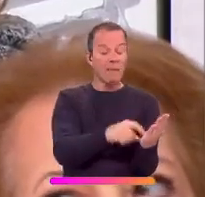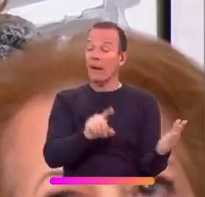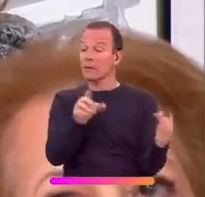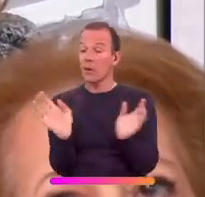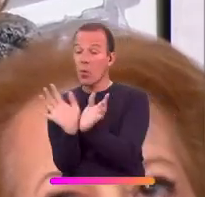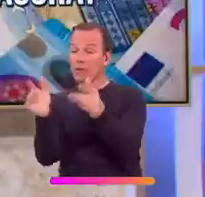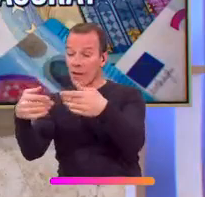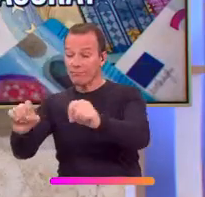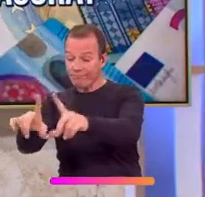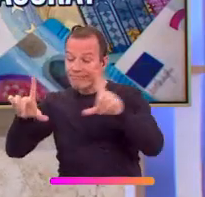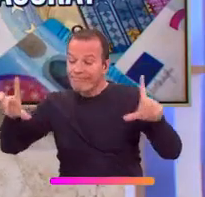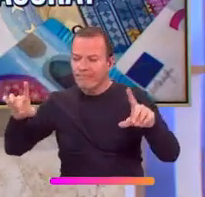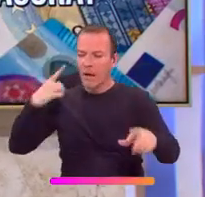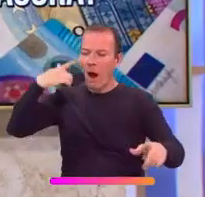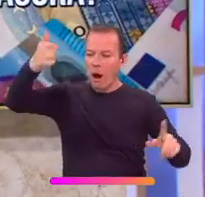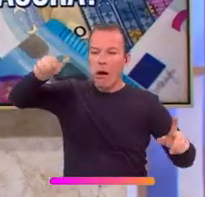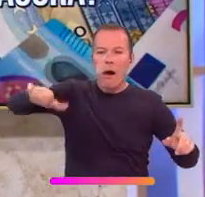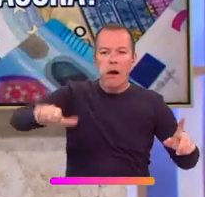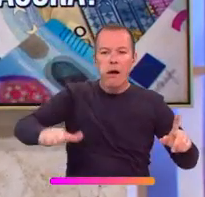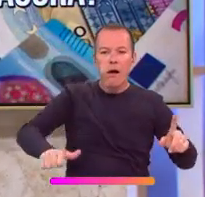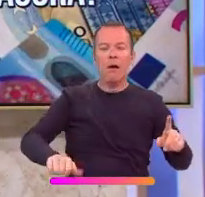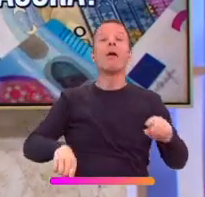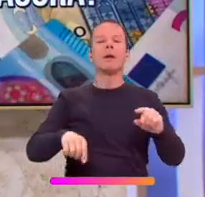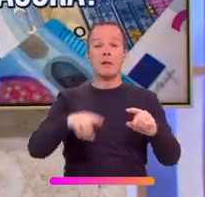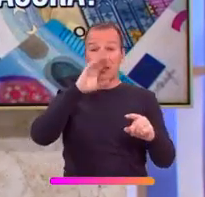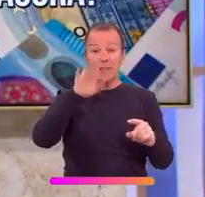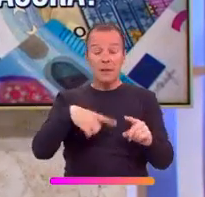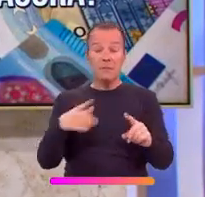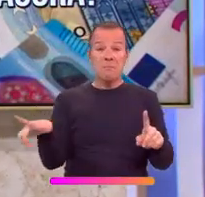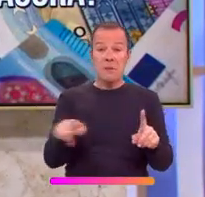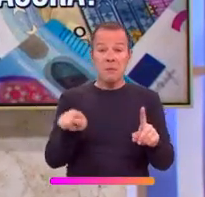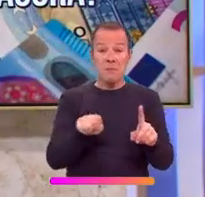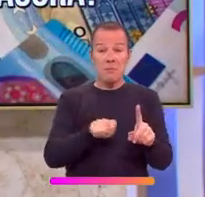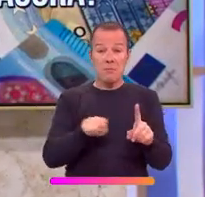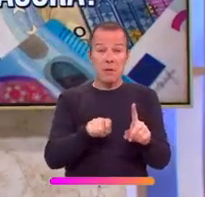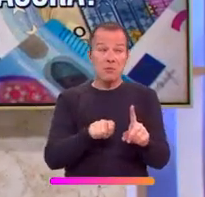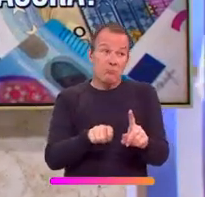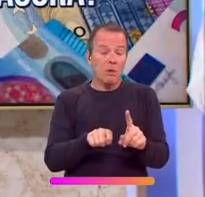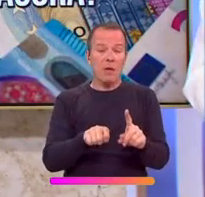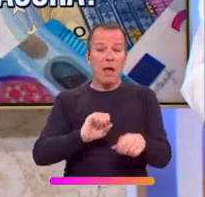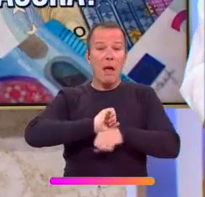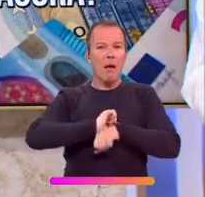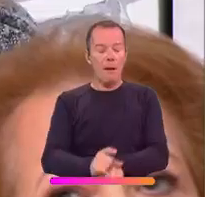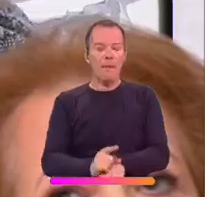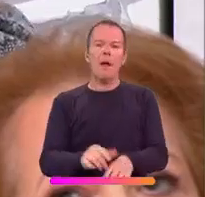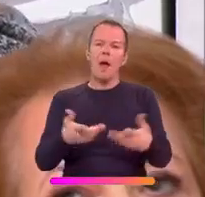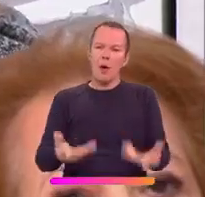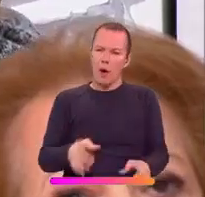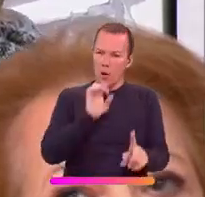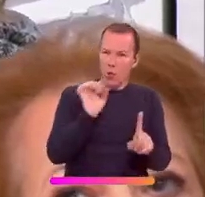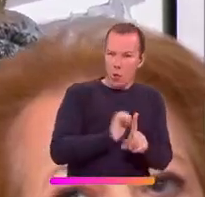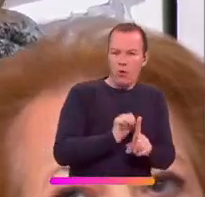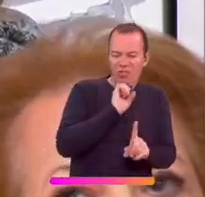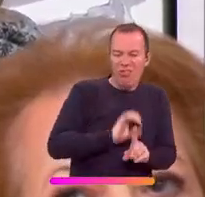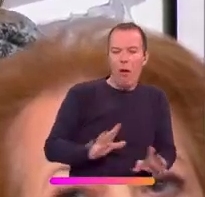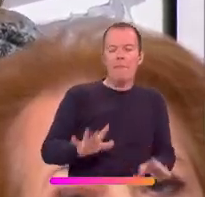É uma coisa muito simples, a verdade é ser muito rápido. Se for todos os meses, é muito rapidamente se faz e garantimos que não nos esquecemos. Por isso, não é possível agora corrigir, mas vai dar muito